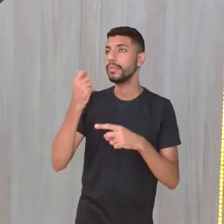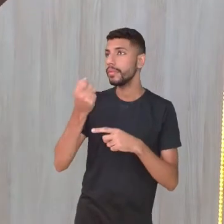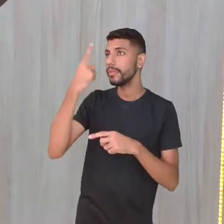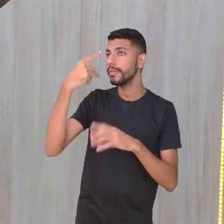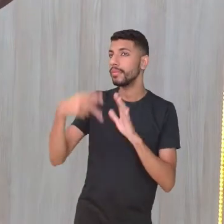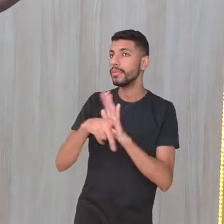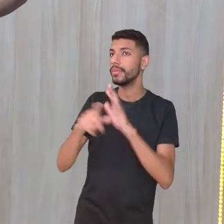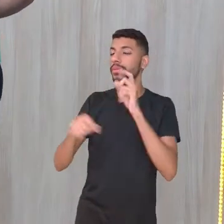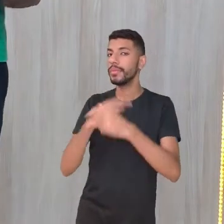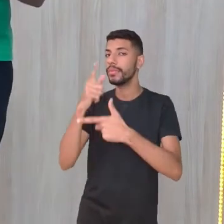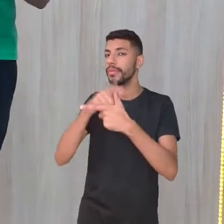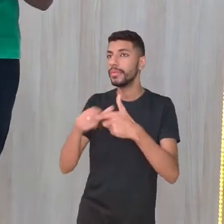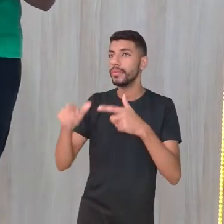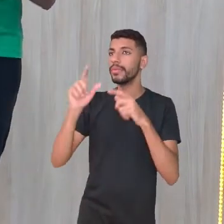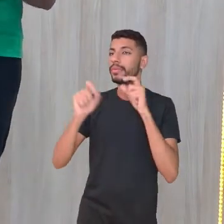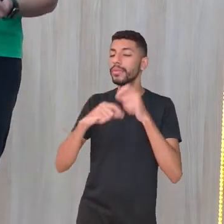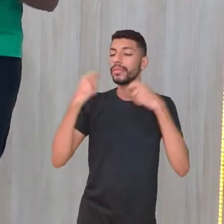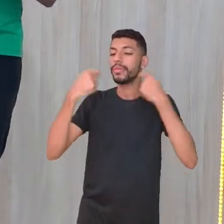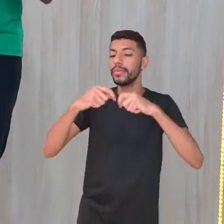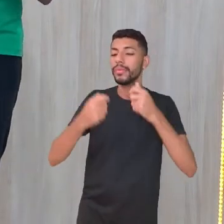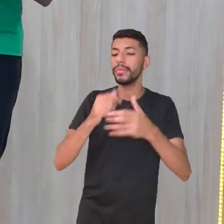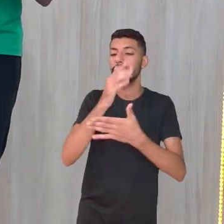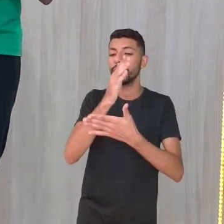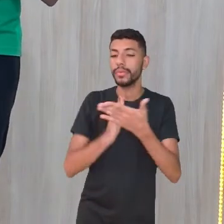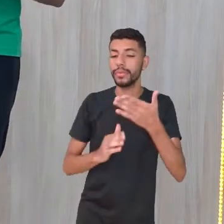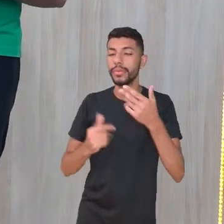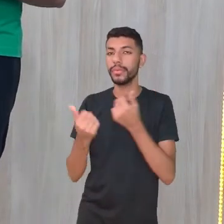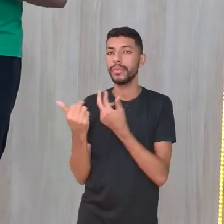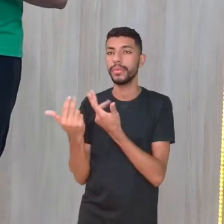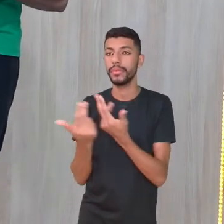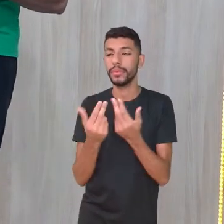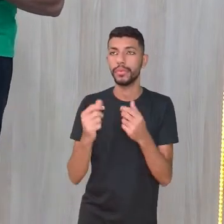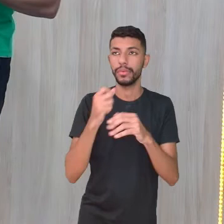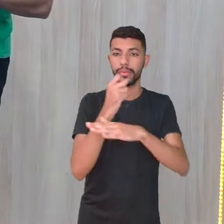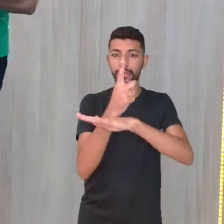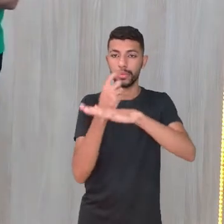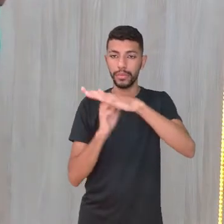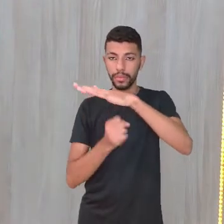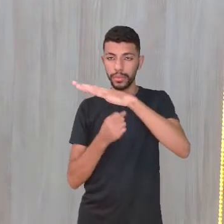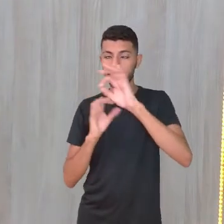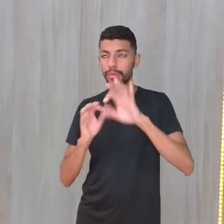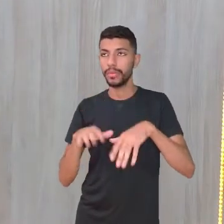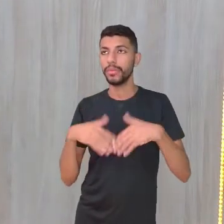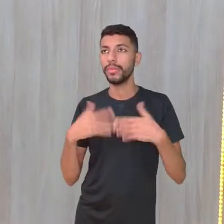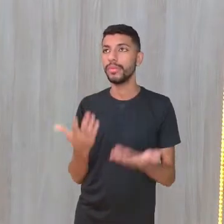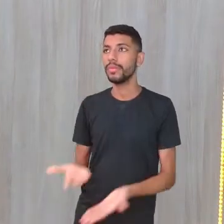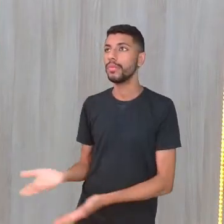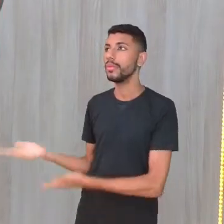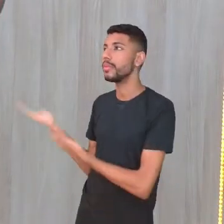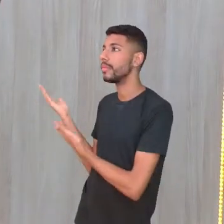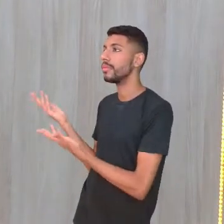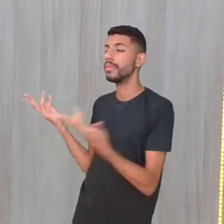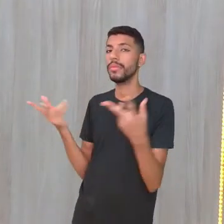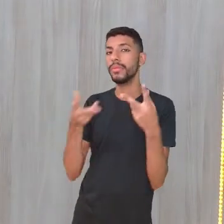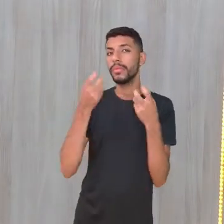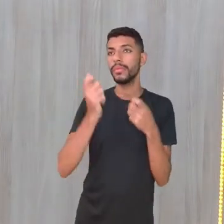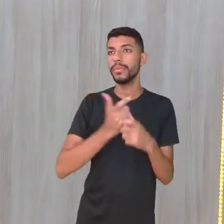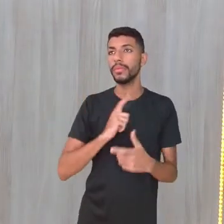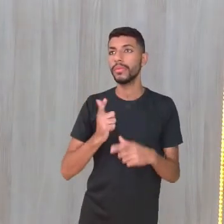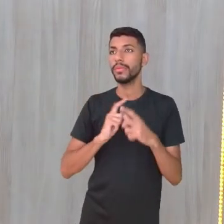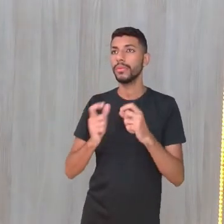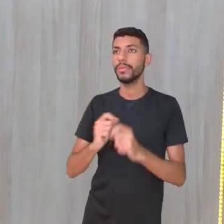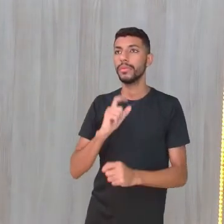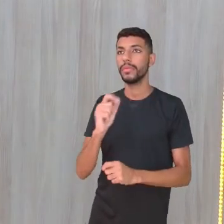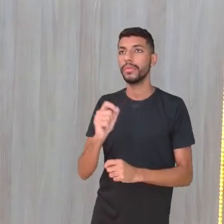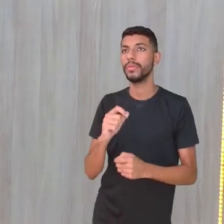da divisão, certo? Dividir aí por 1/8, beleza? Então, pode notar agora que eu tenho aí um